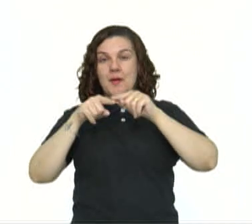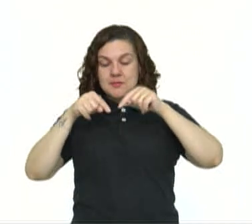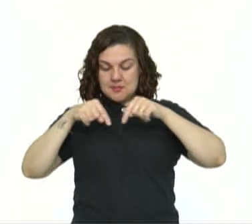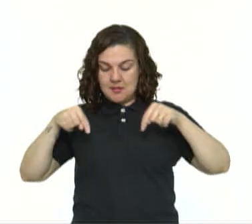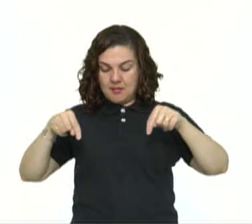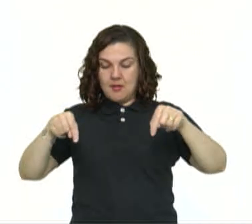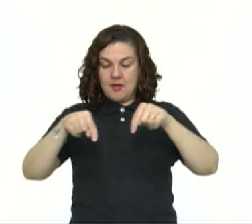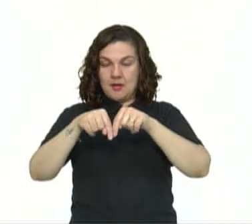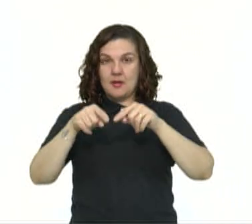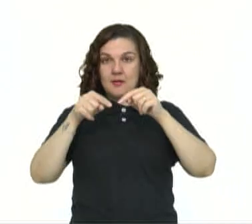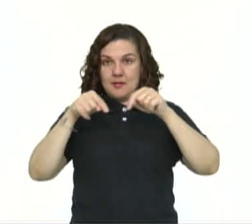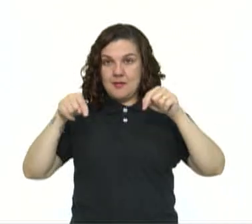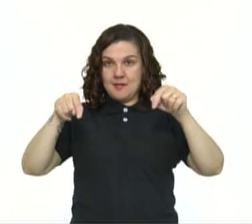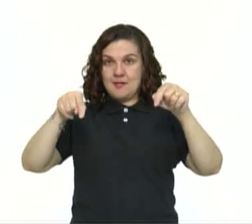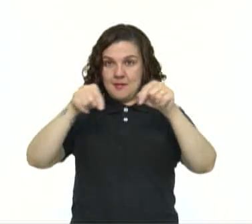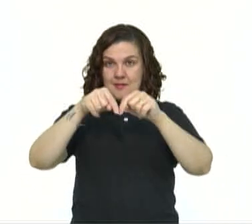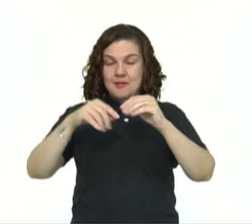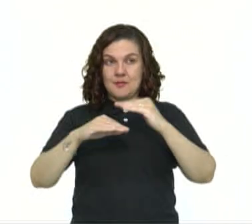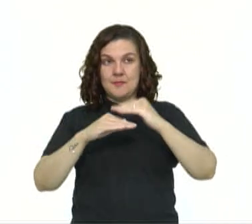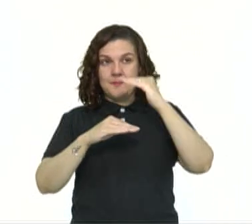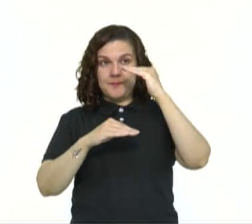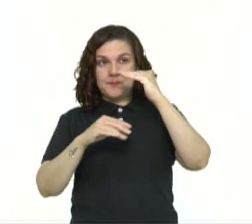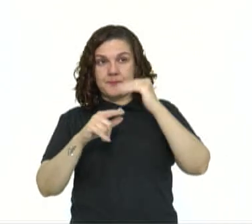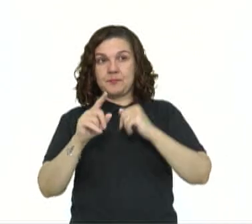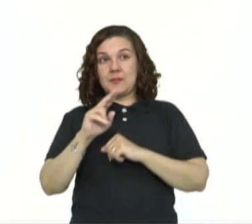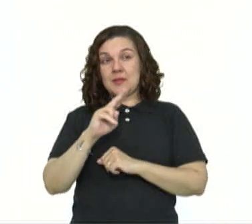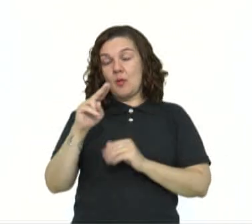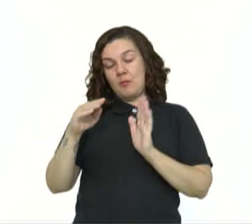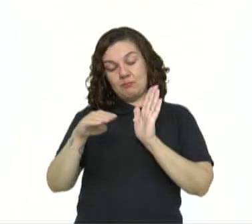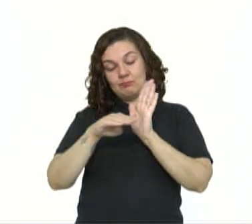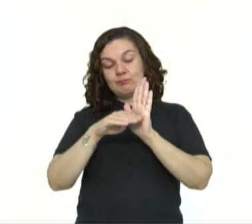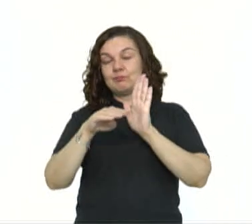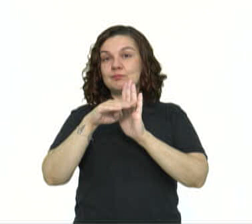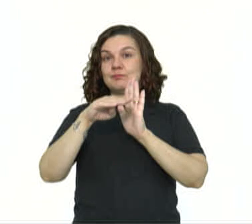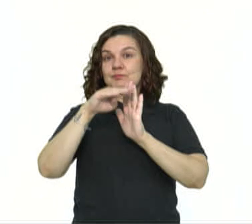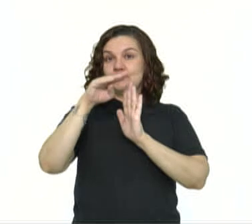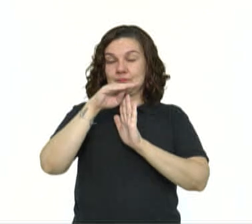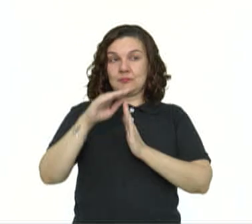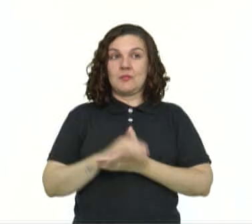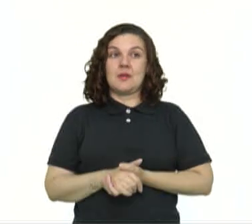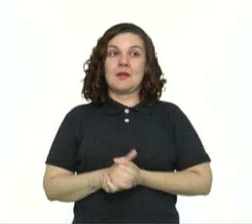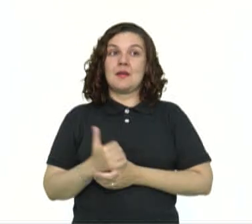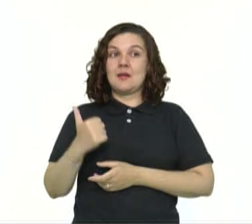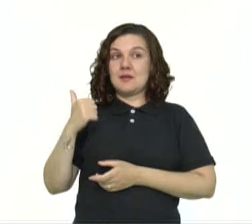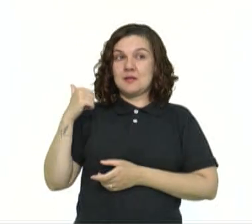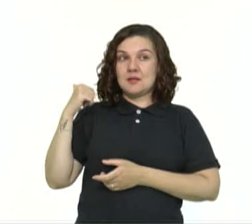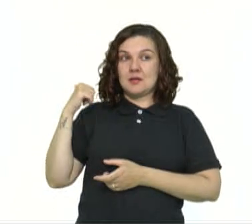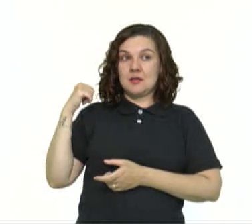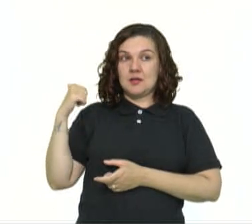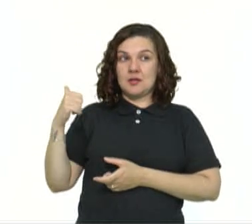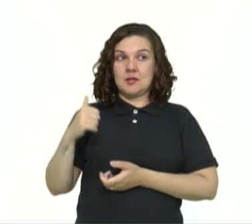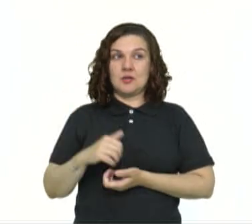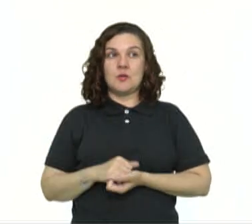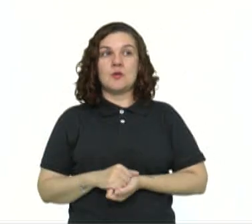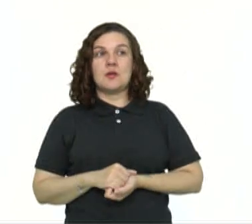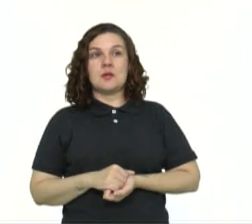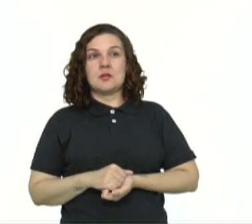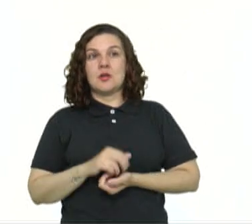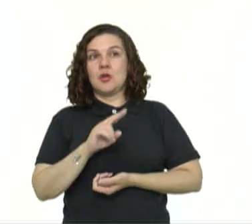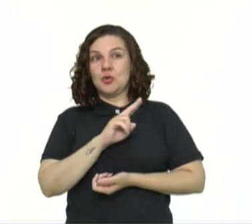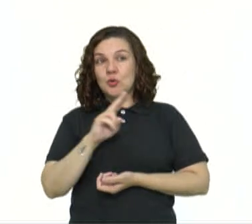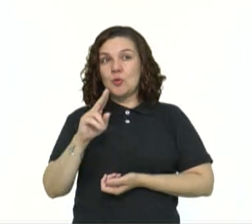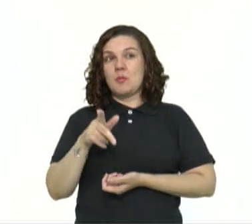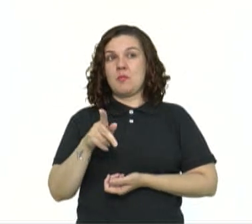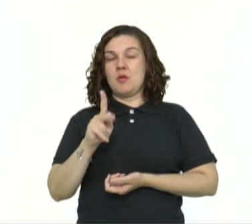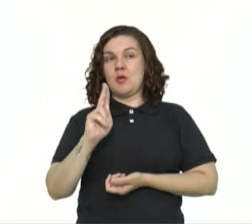retangulares, e elas são as pirâmides escalonadas. Essas são as pirâmides